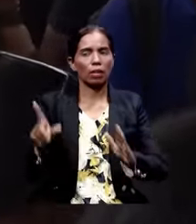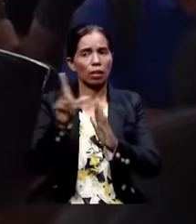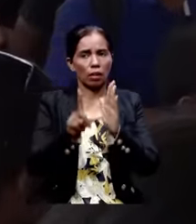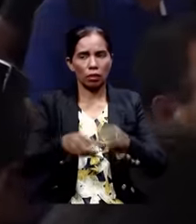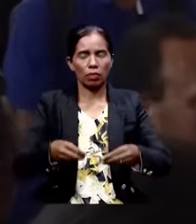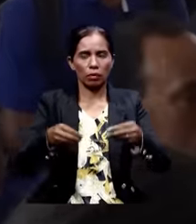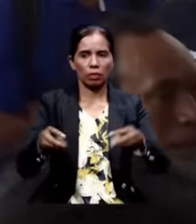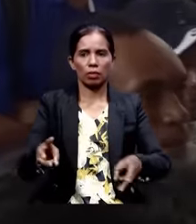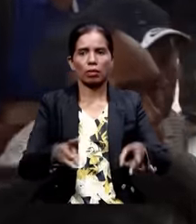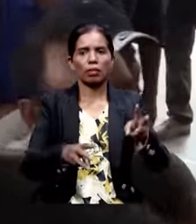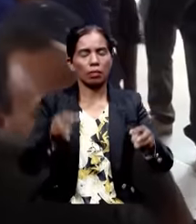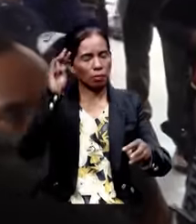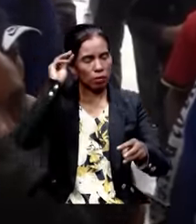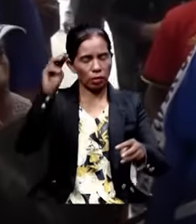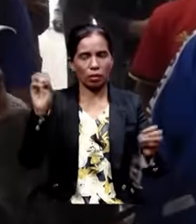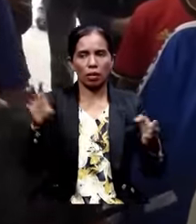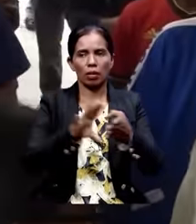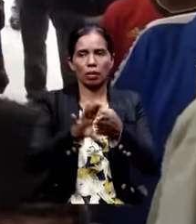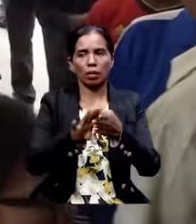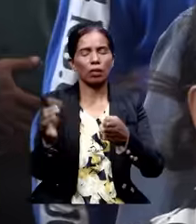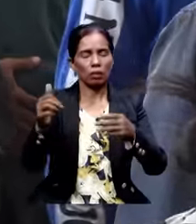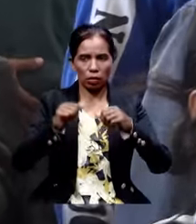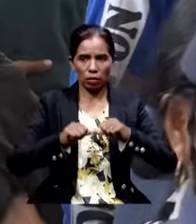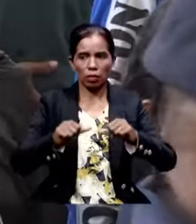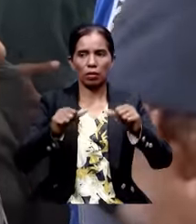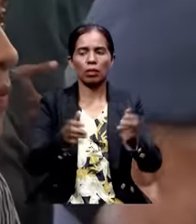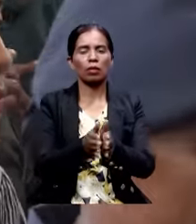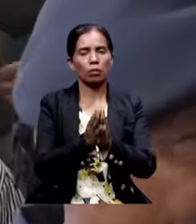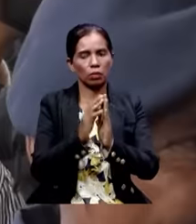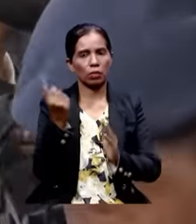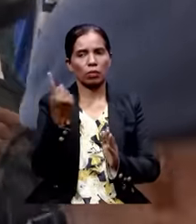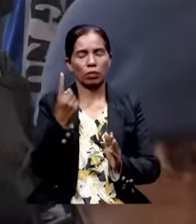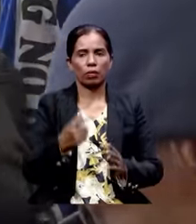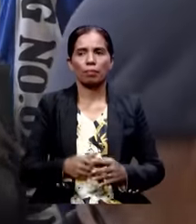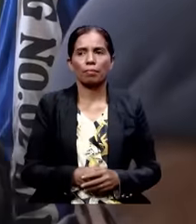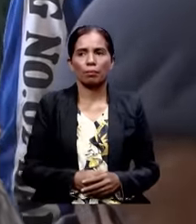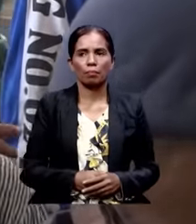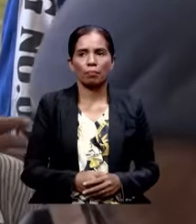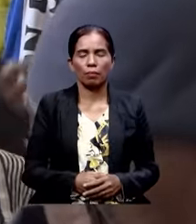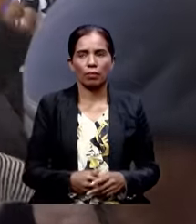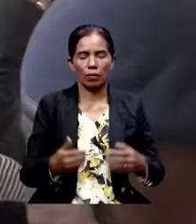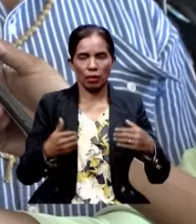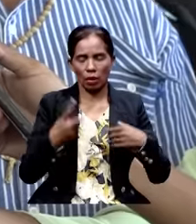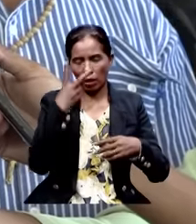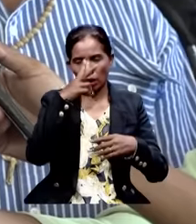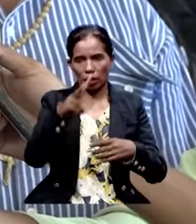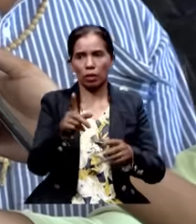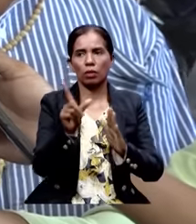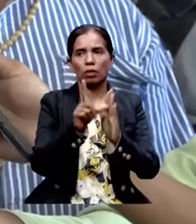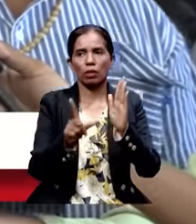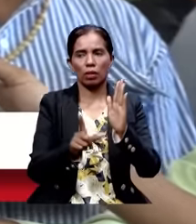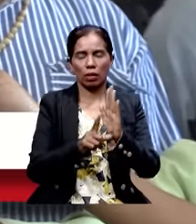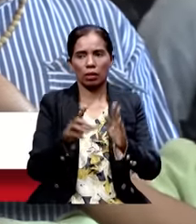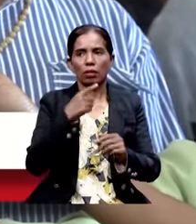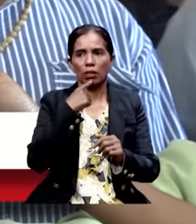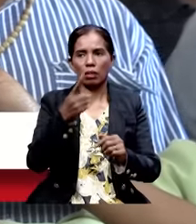ministra da educação lá sai carta notificação se ira se continua exige na fatin se dá o que a avaliação de desempenho mas tu lei função pública